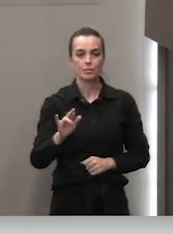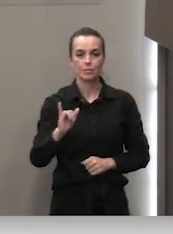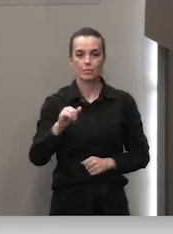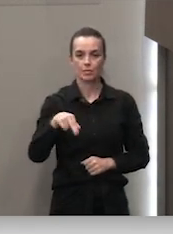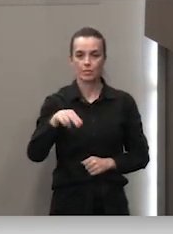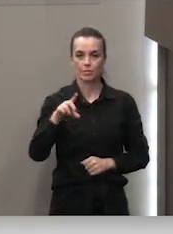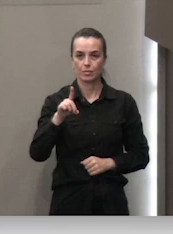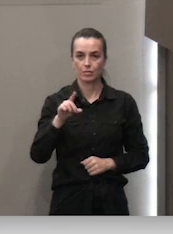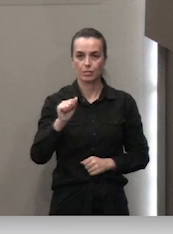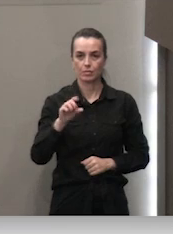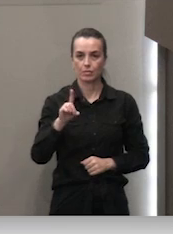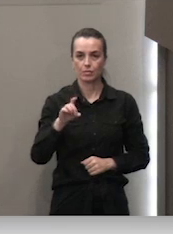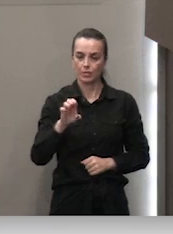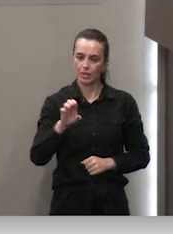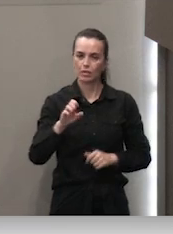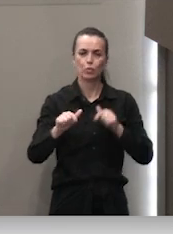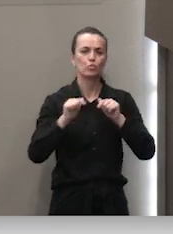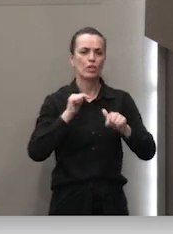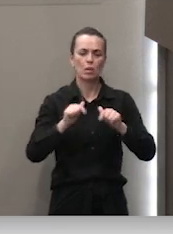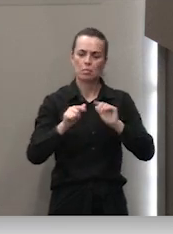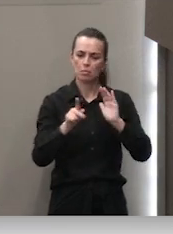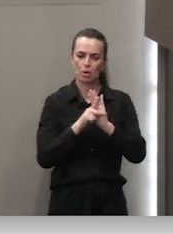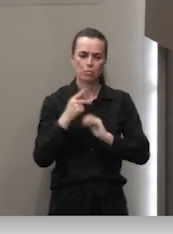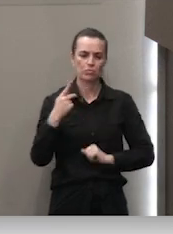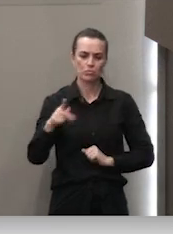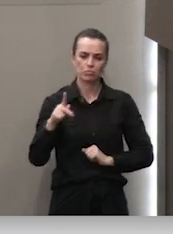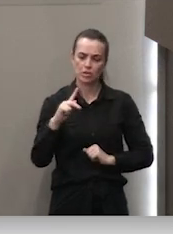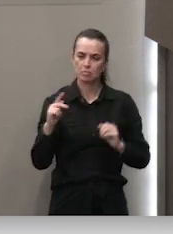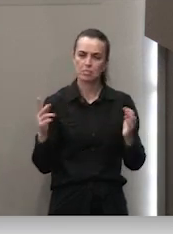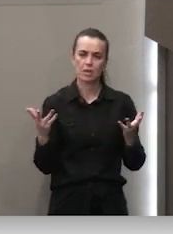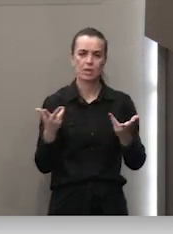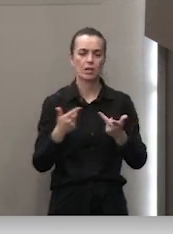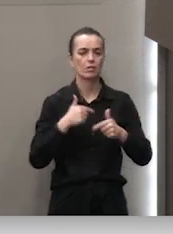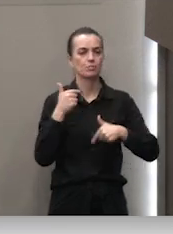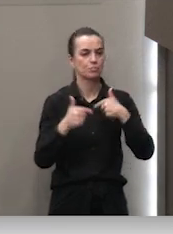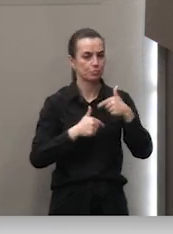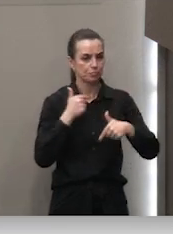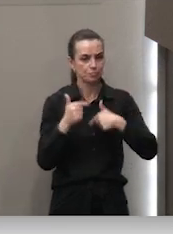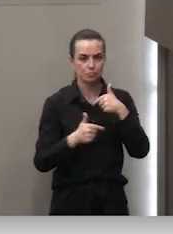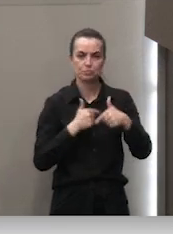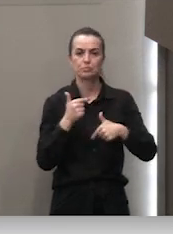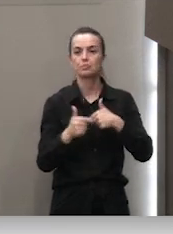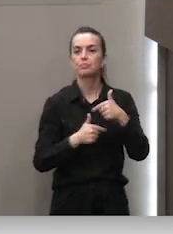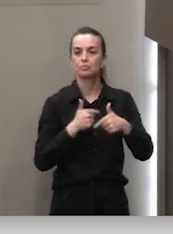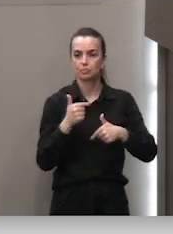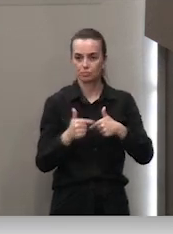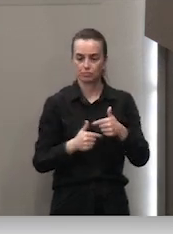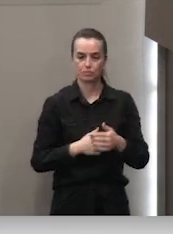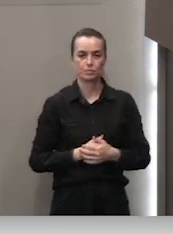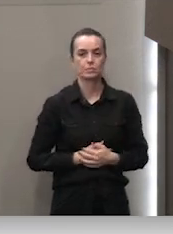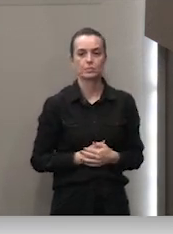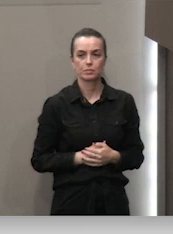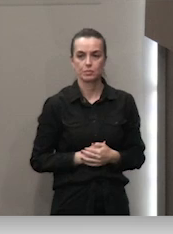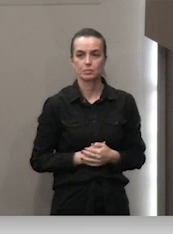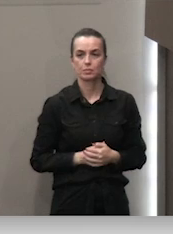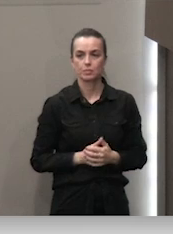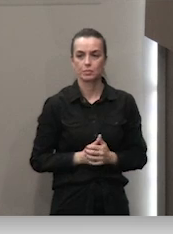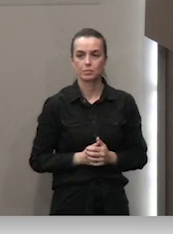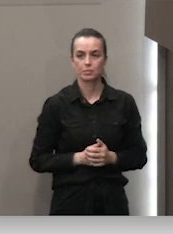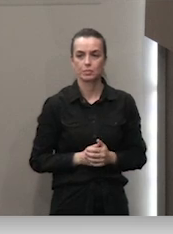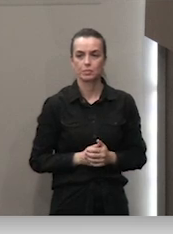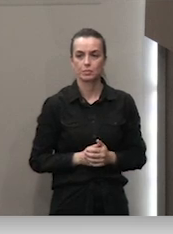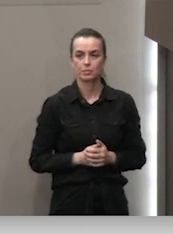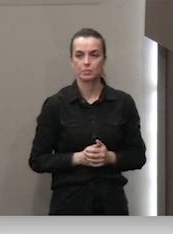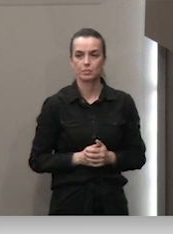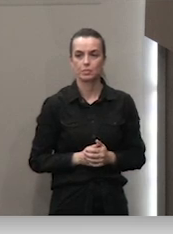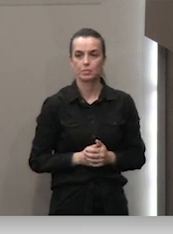pelo trabalho que vem fazendo, né, e vem realizando ele de forma trabalhosa. Então, temos que estar aí junto para a